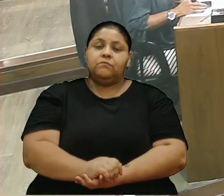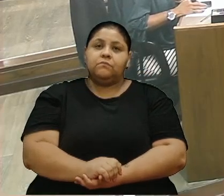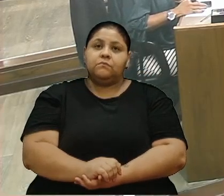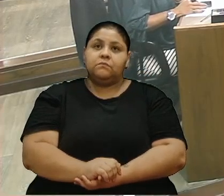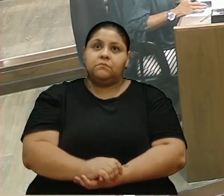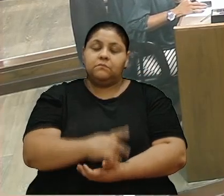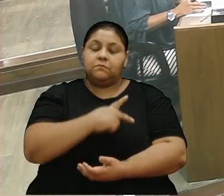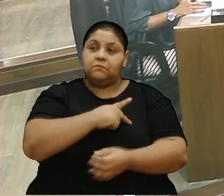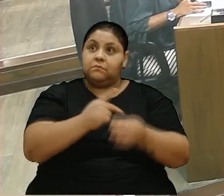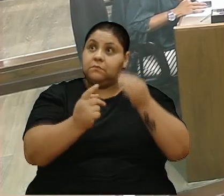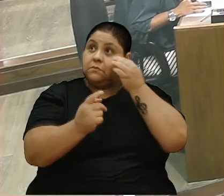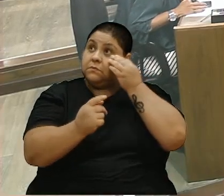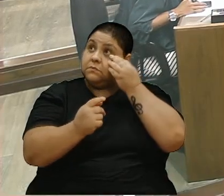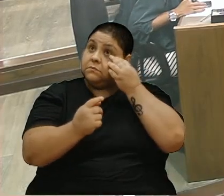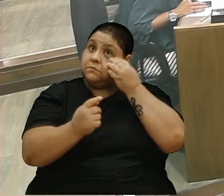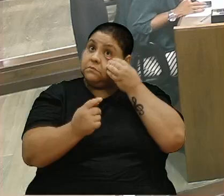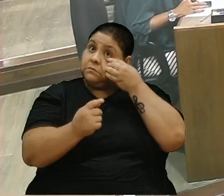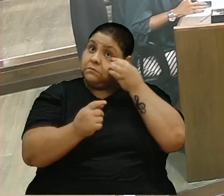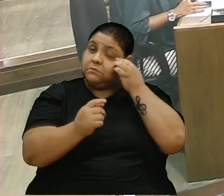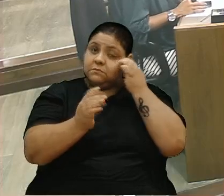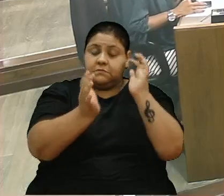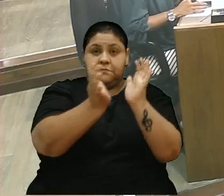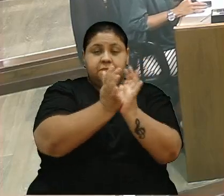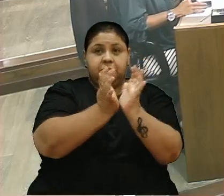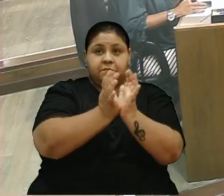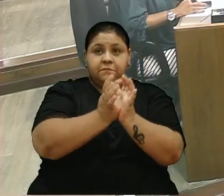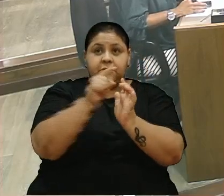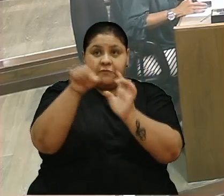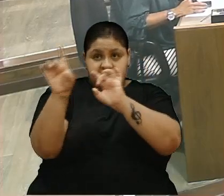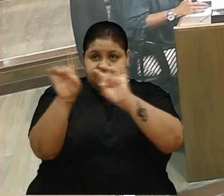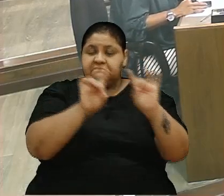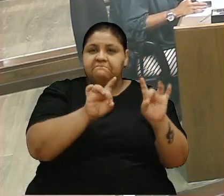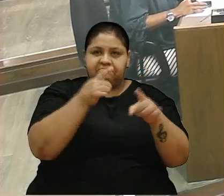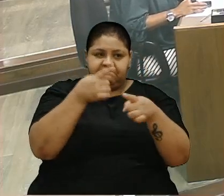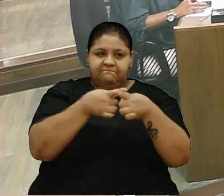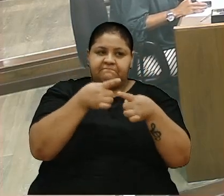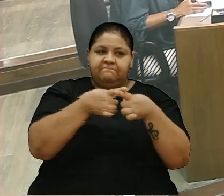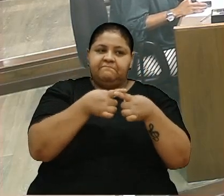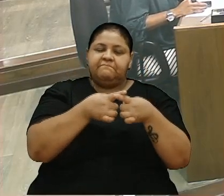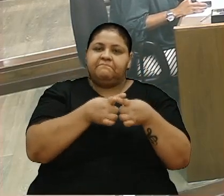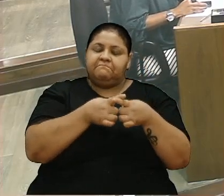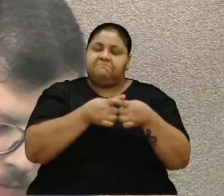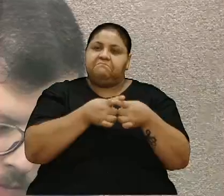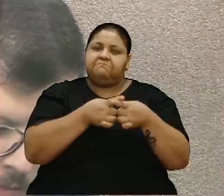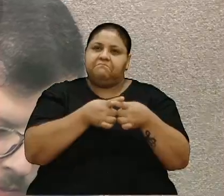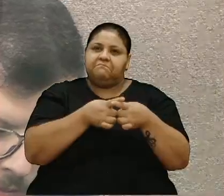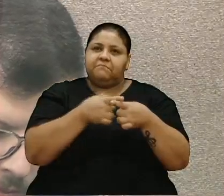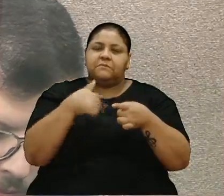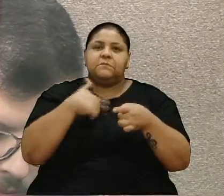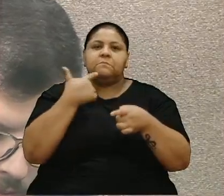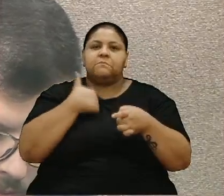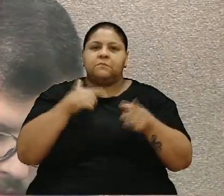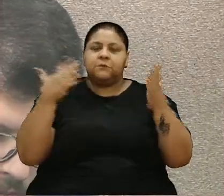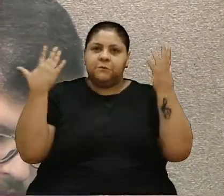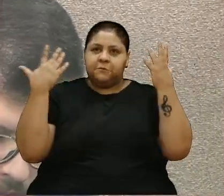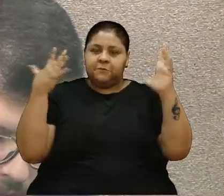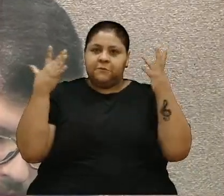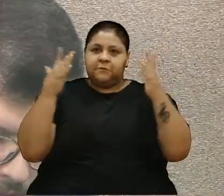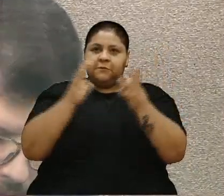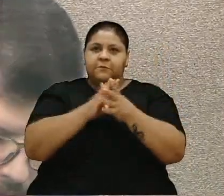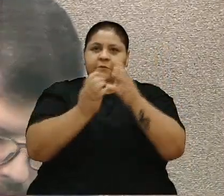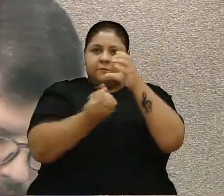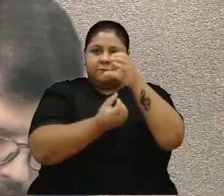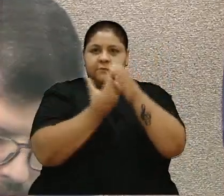Senhora presidente, nobres colegas, a você que está nos assistindo pelas redes sociais, eu gostaria de parabenizar a